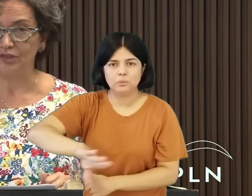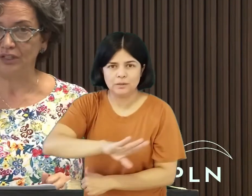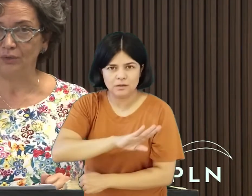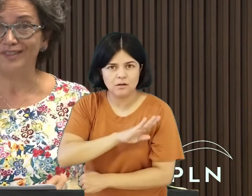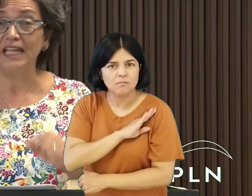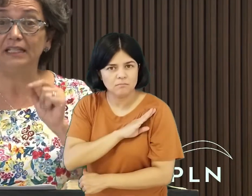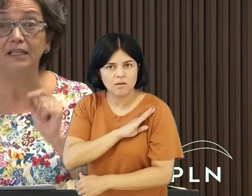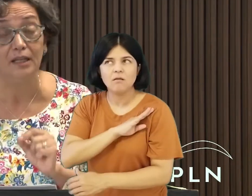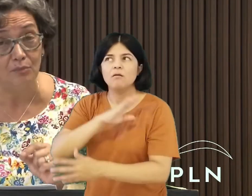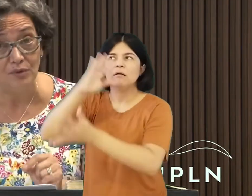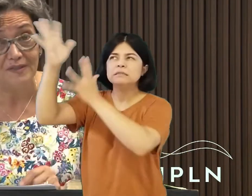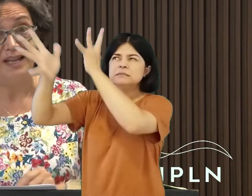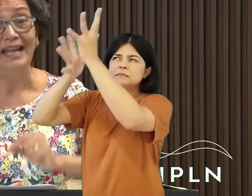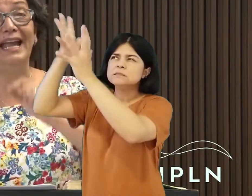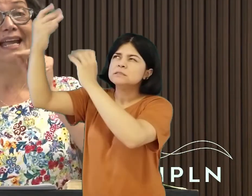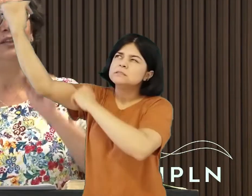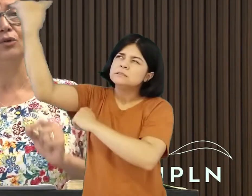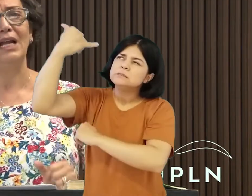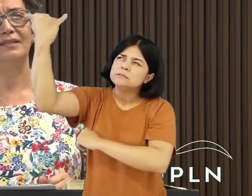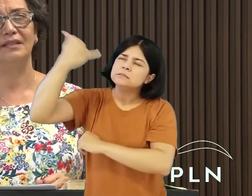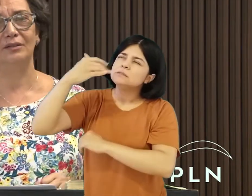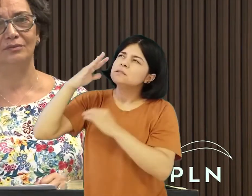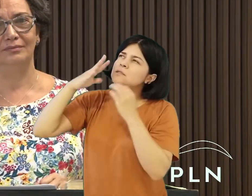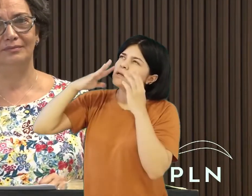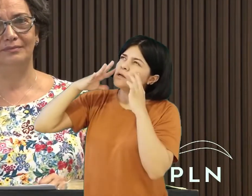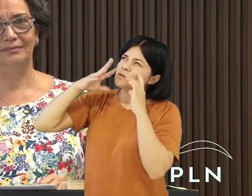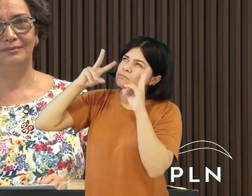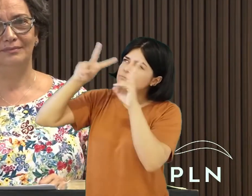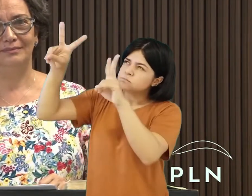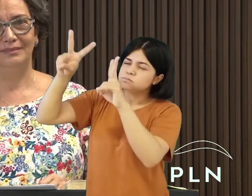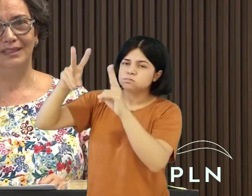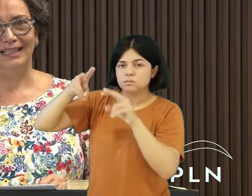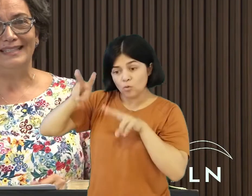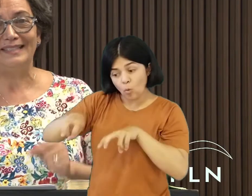voz do Senhor. Seguimos em adoração.